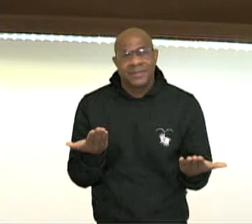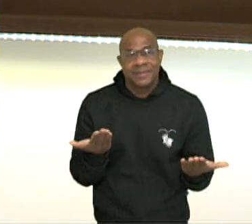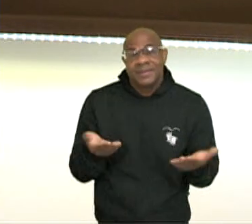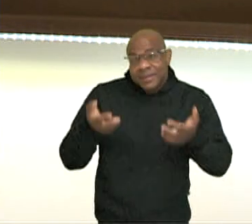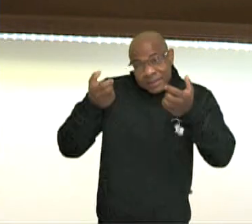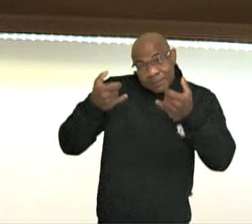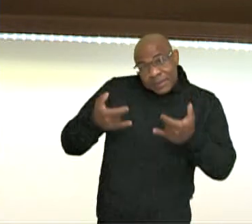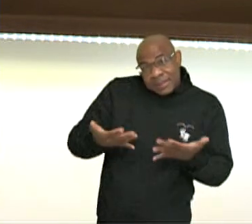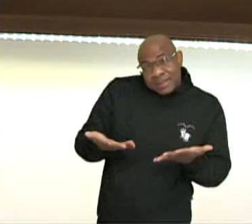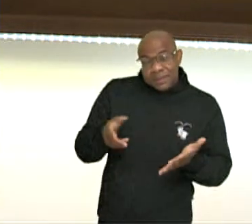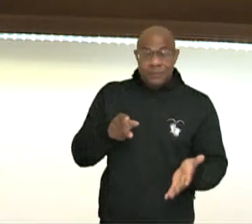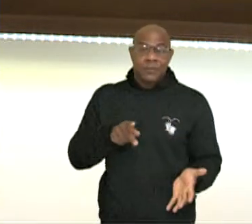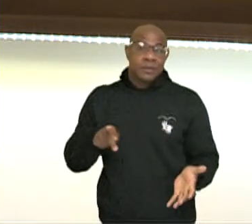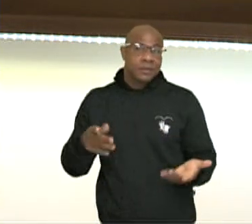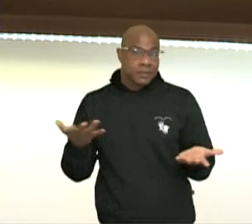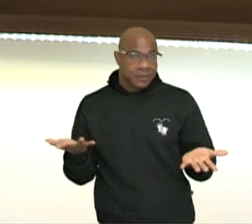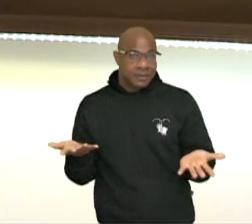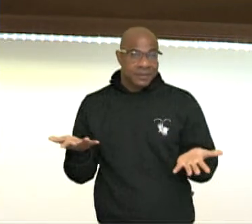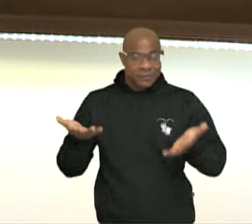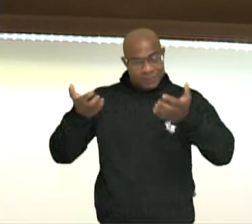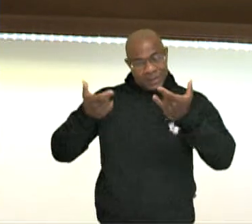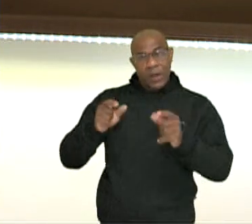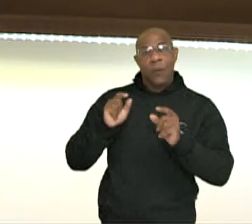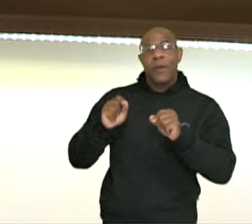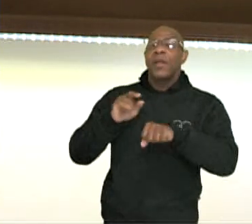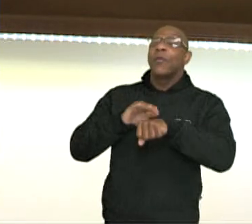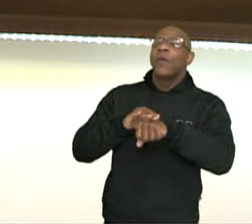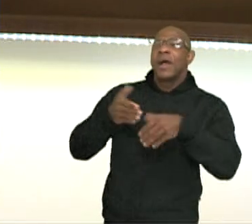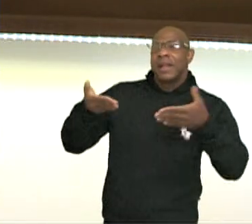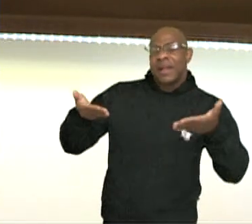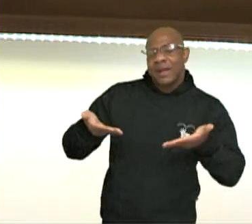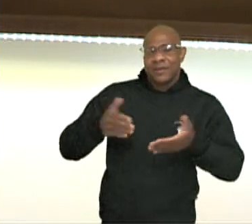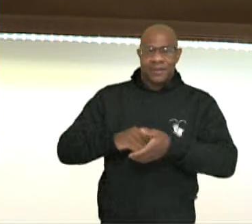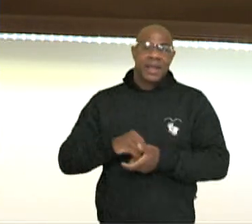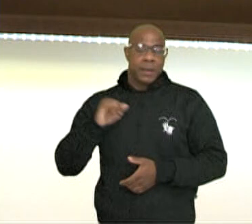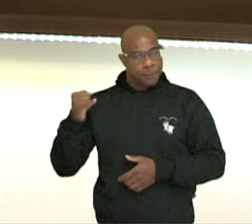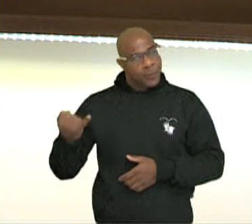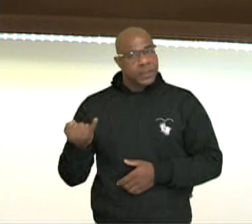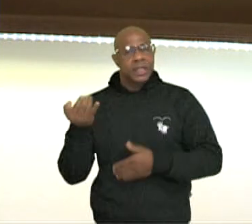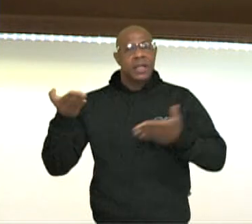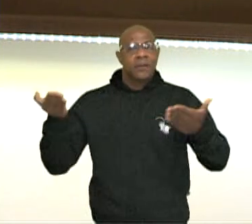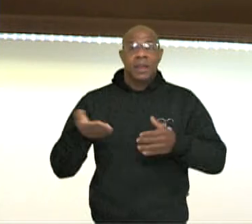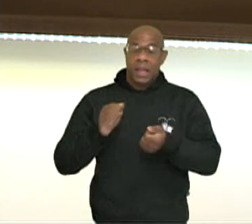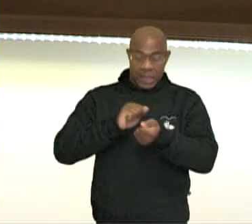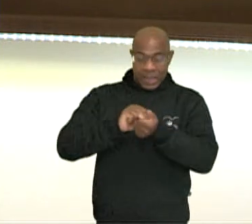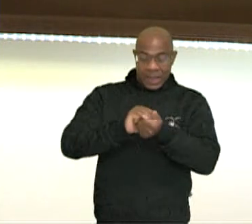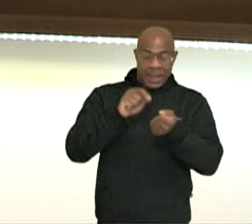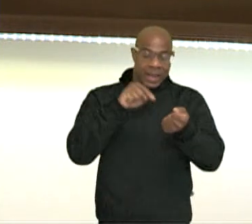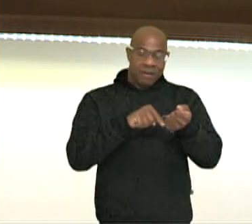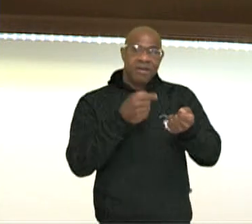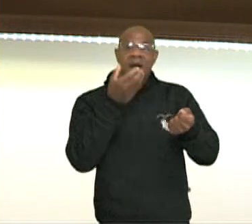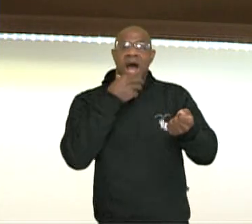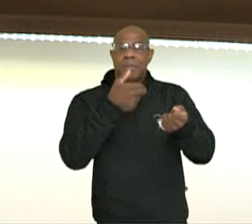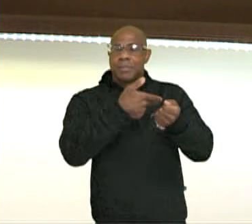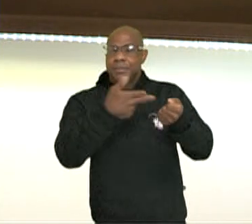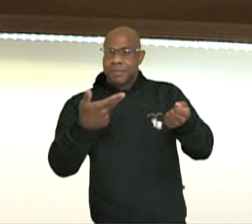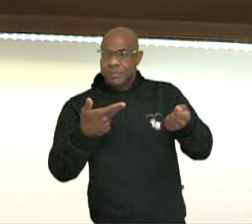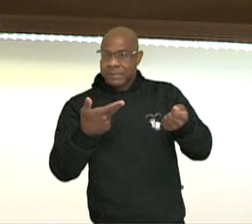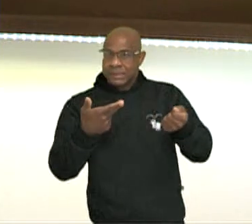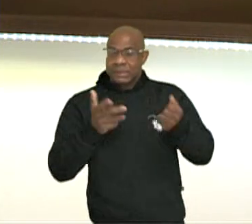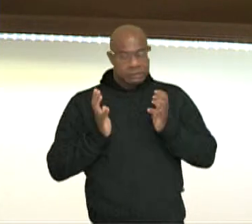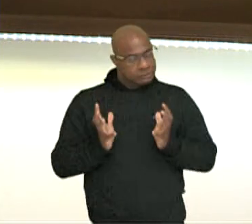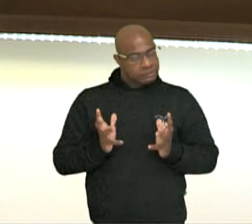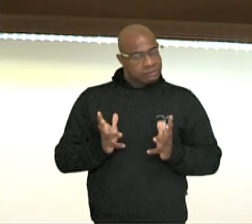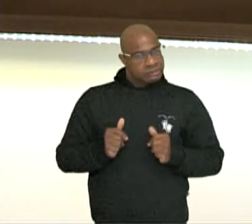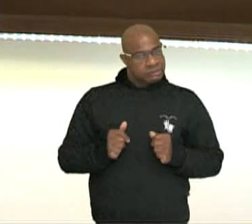conta, professora, você disse que nós vamos falar de doença. Exatamente essa é a importância. Lavarmos, mantermos a higiene